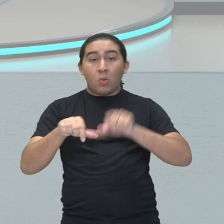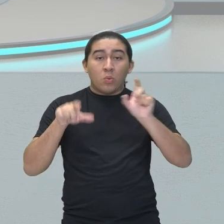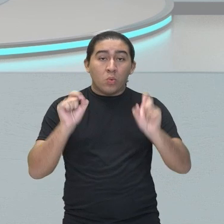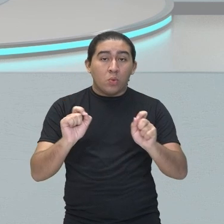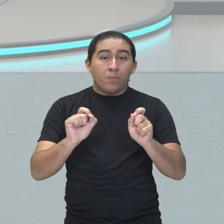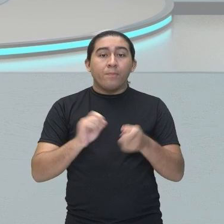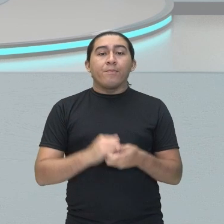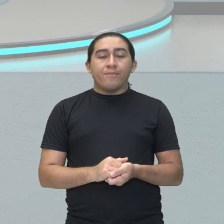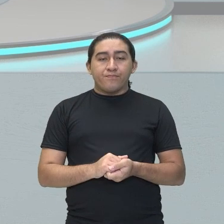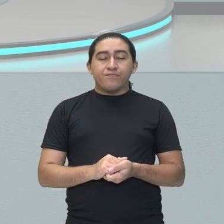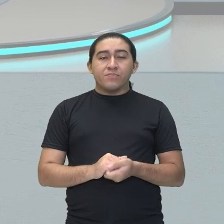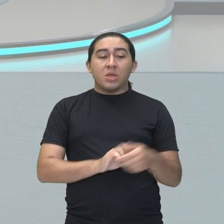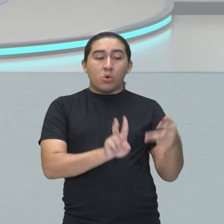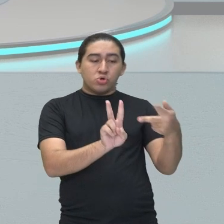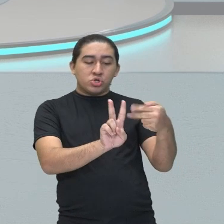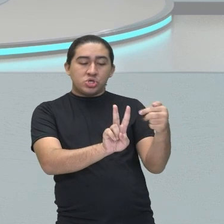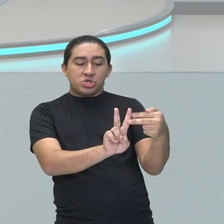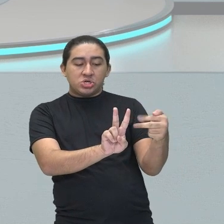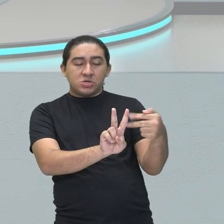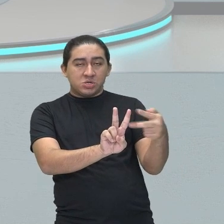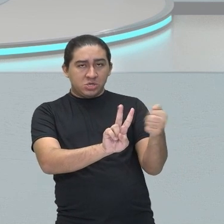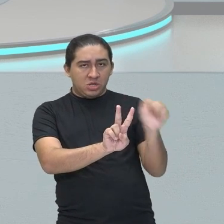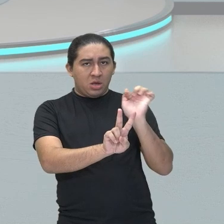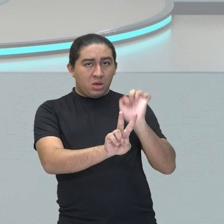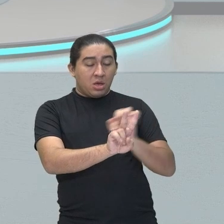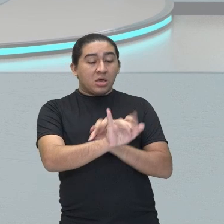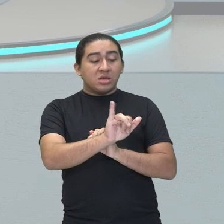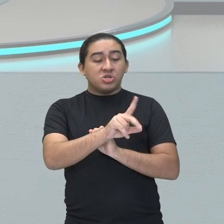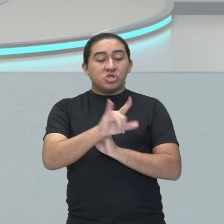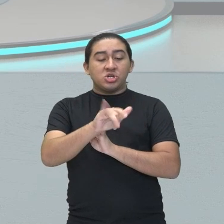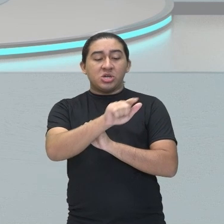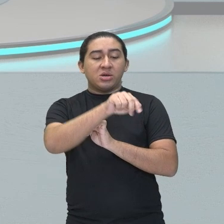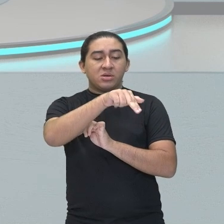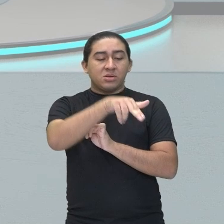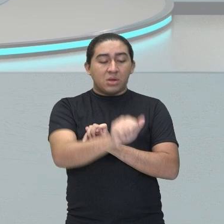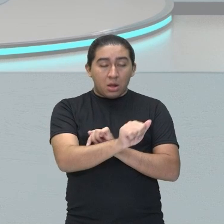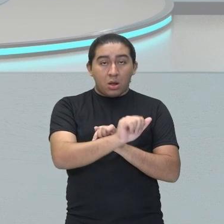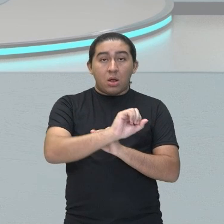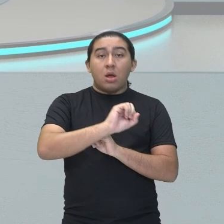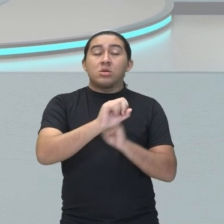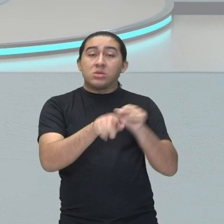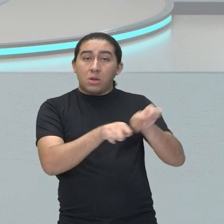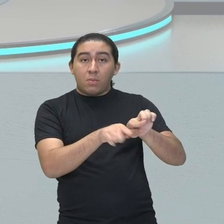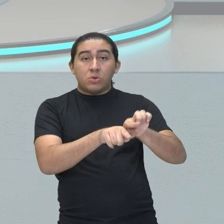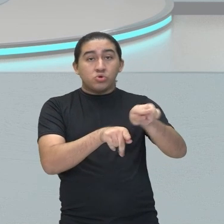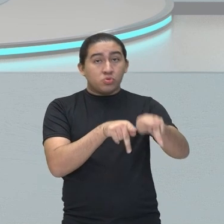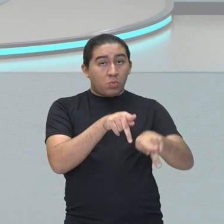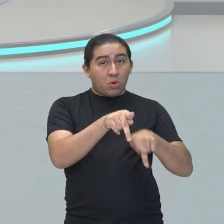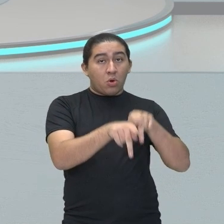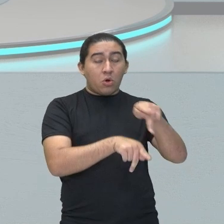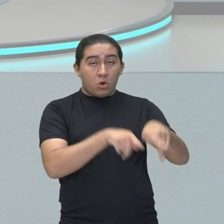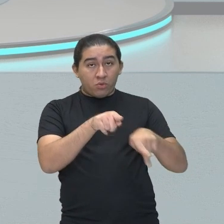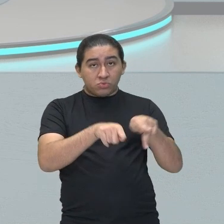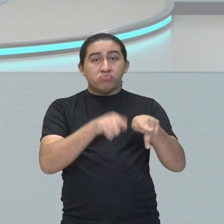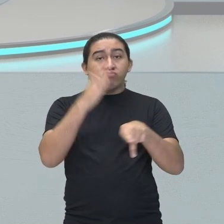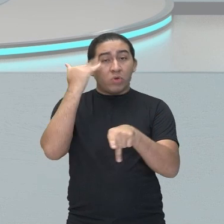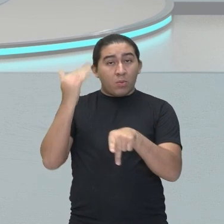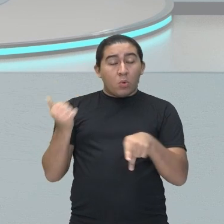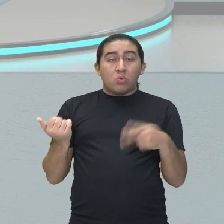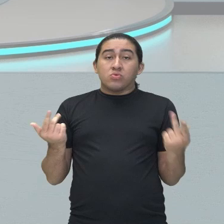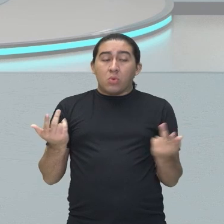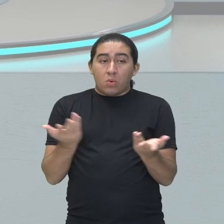O índio, o indígena, os povos originários, como são conhecidos e respeitados